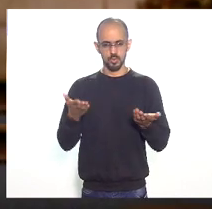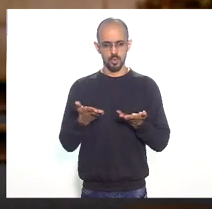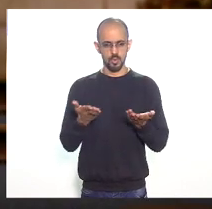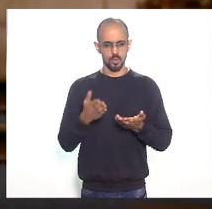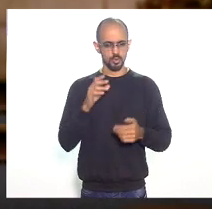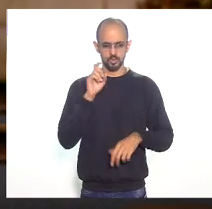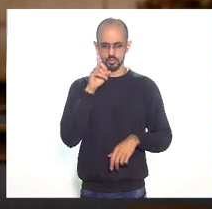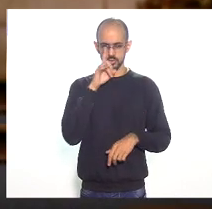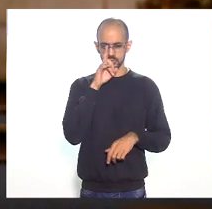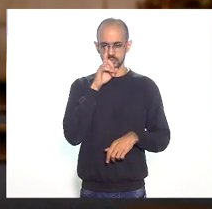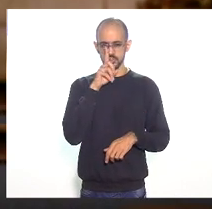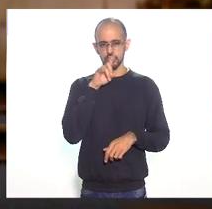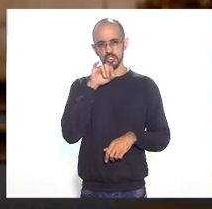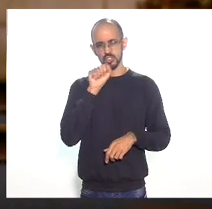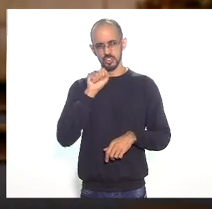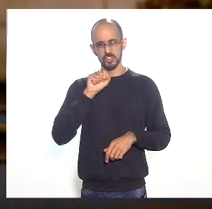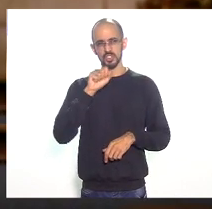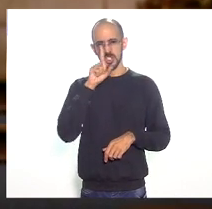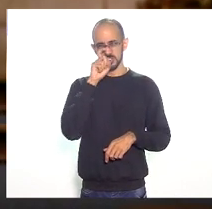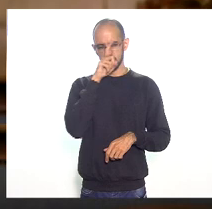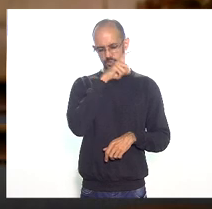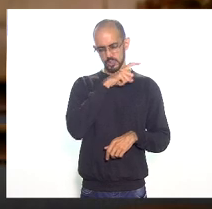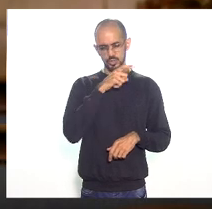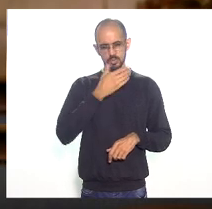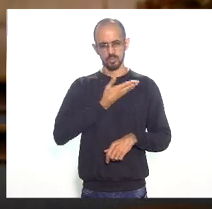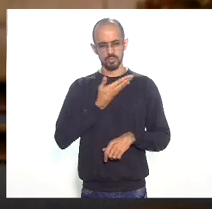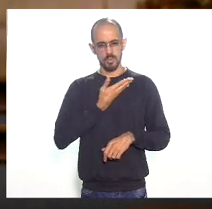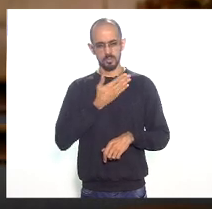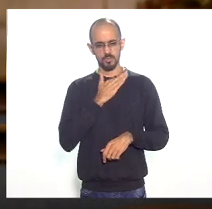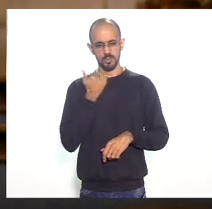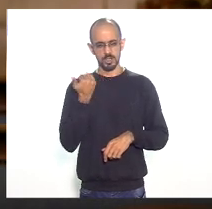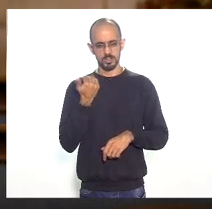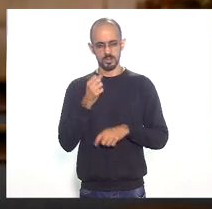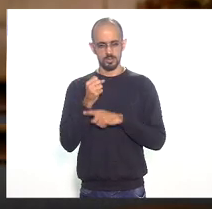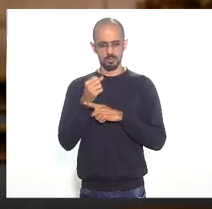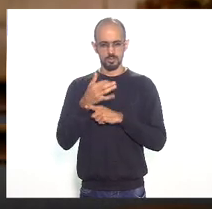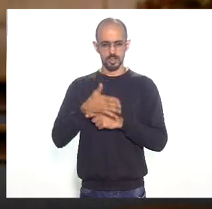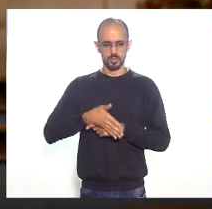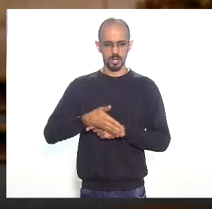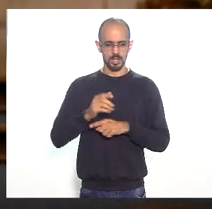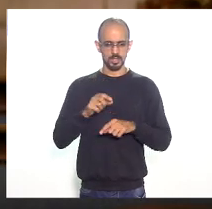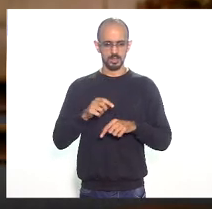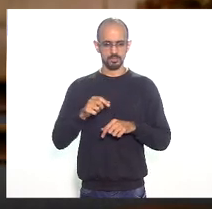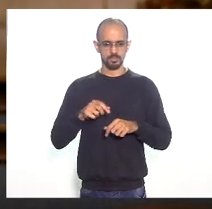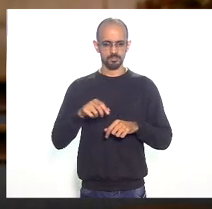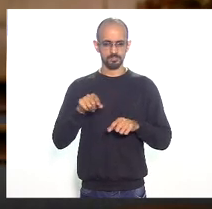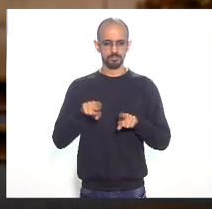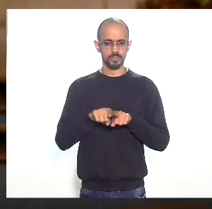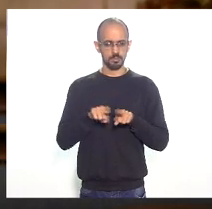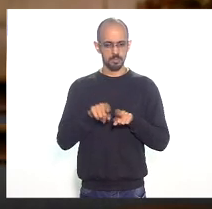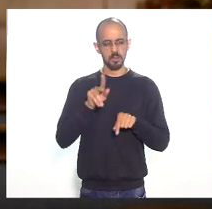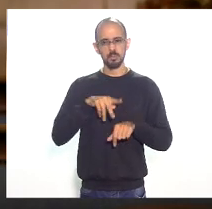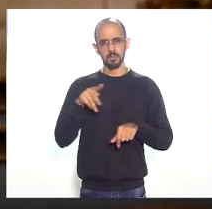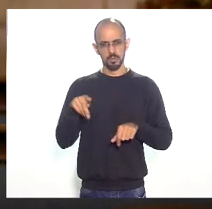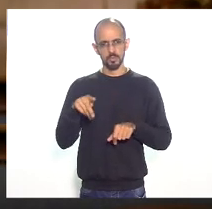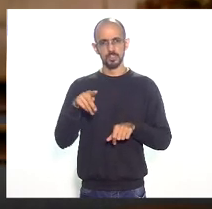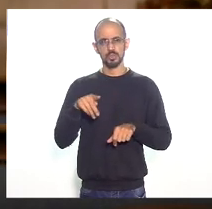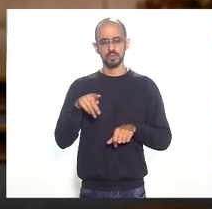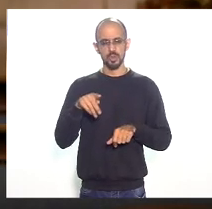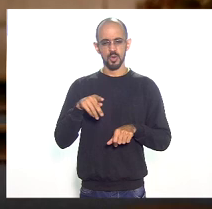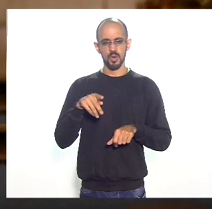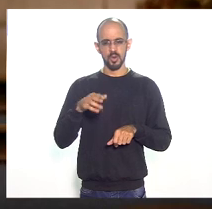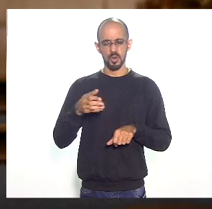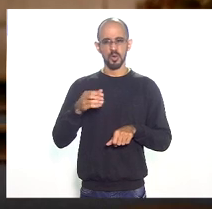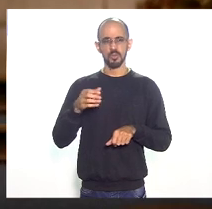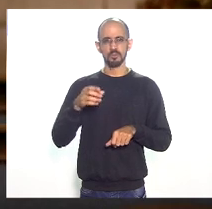difícil, eu perdi um amigo nessa madrugada, perdi um professor esse final de semana também, Cardim, professor